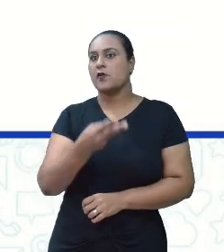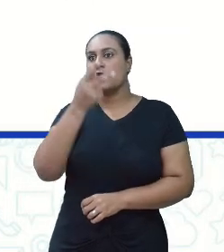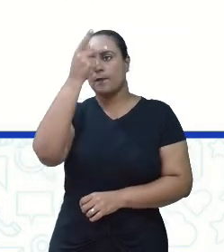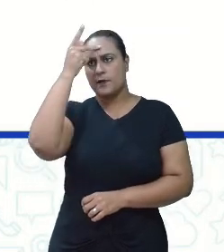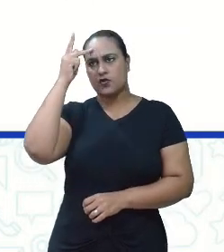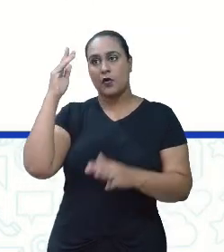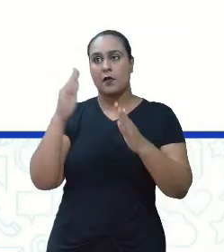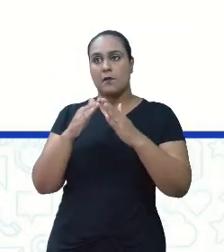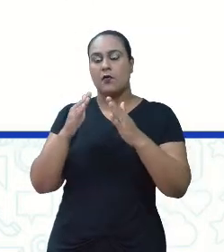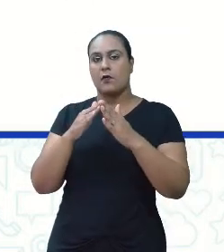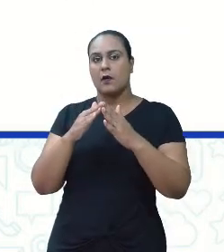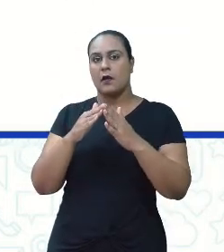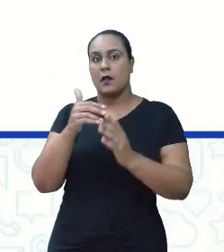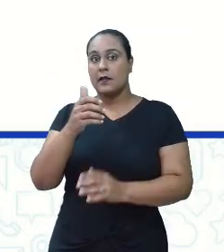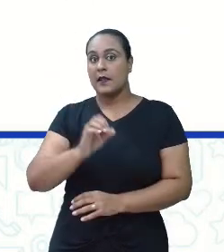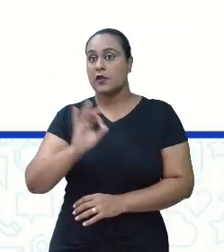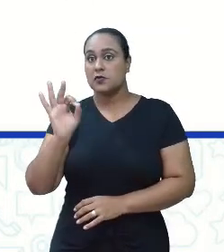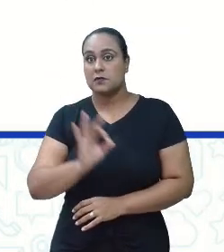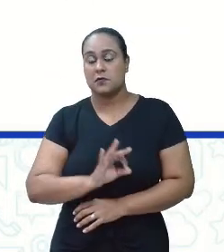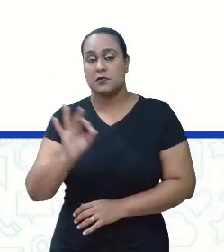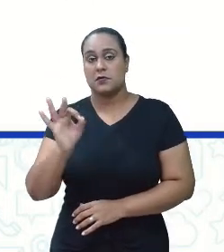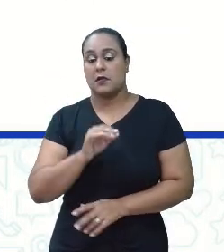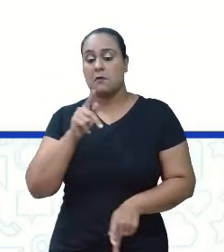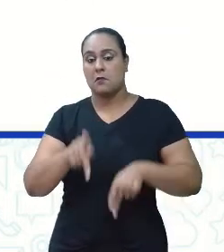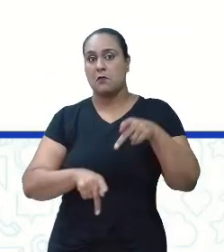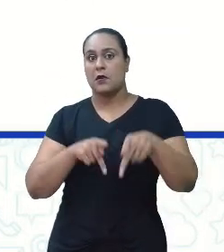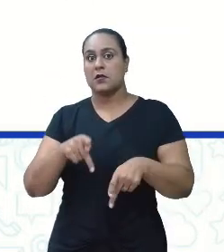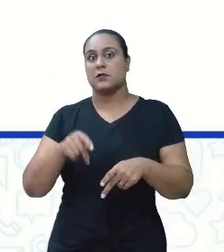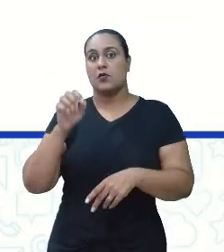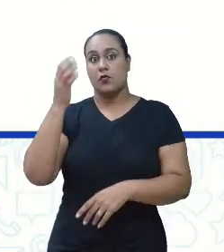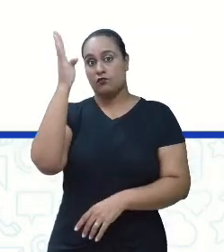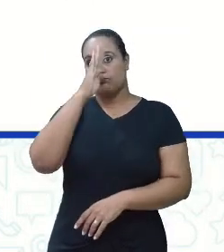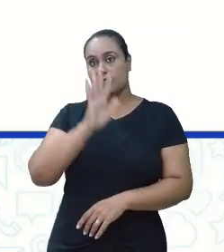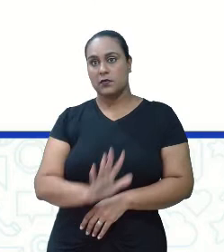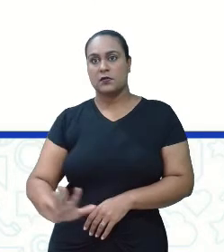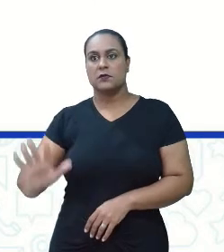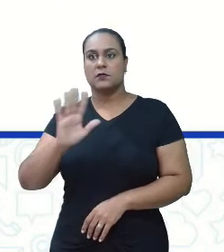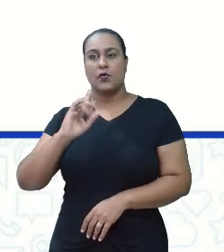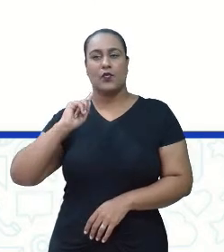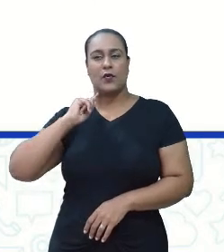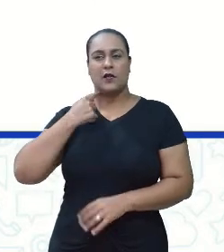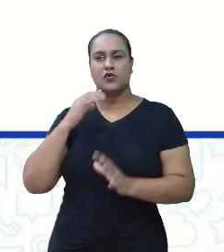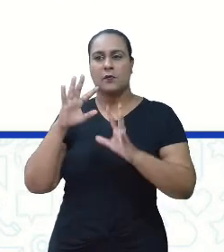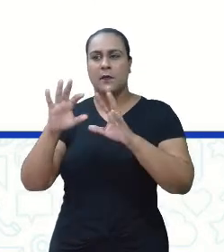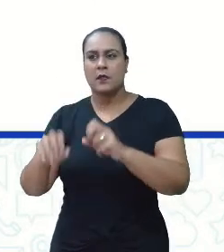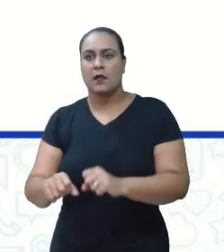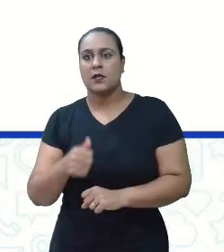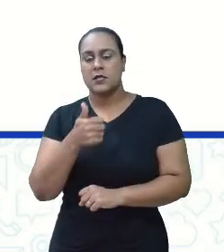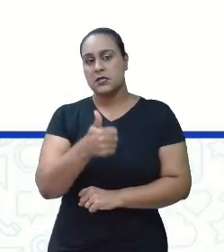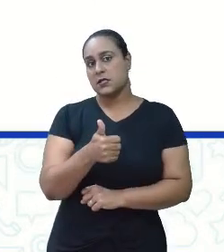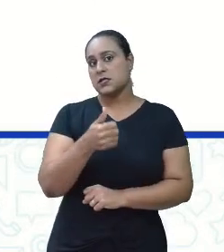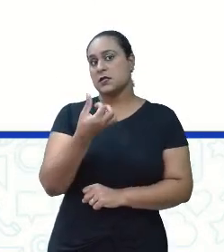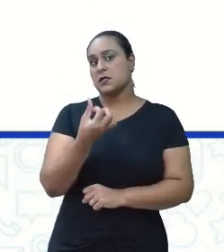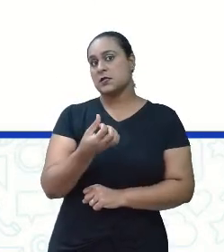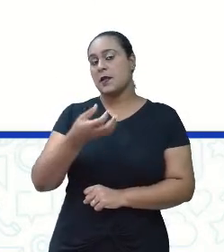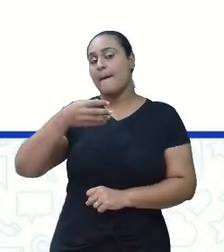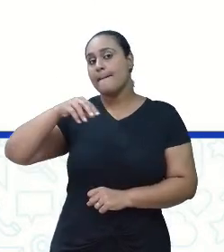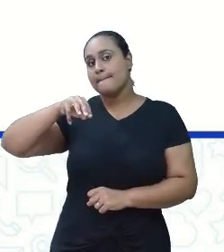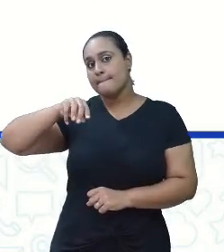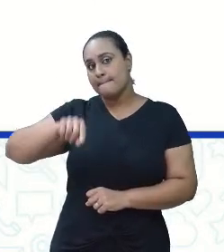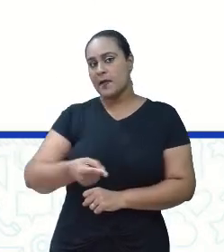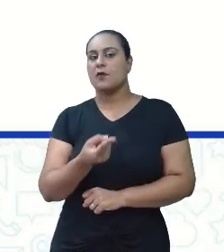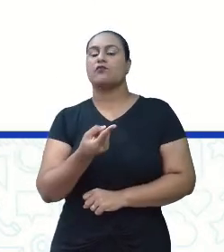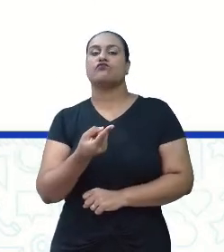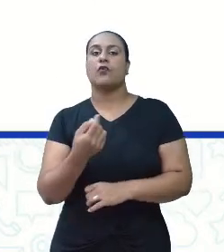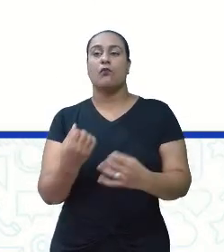de 10% da população nacional. O lixo coletado diretamente está em torno de 16 mil toneladas. Você já está vendo que nós estamos entrando aqui,